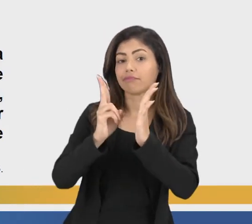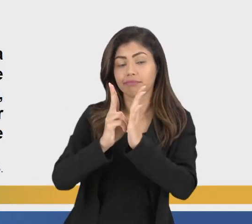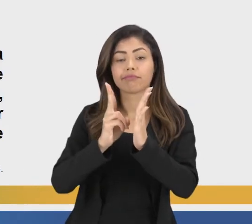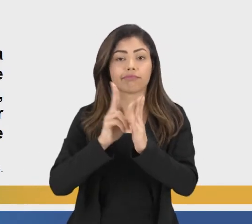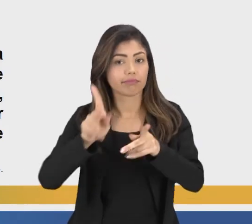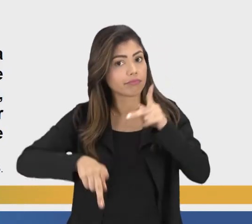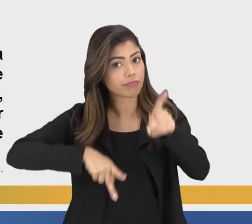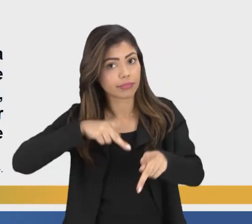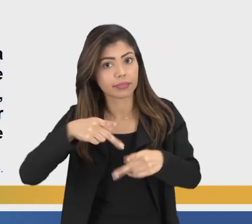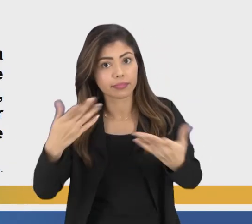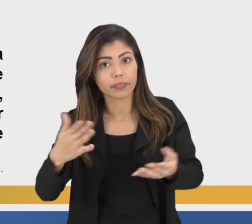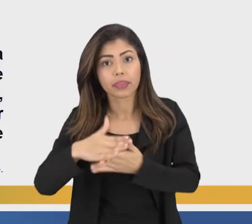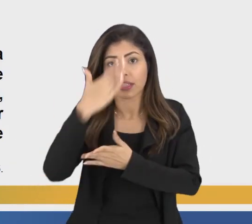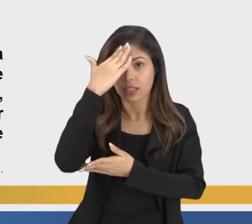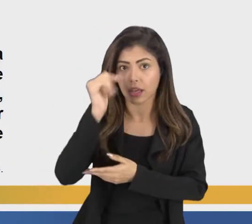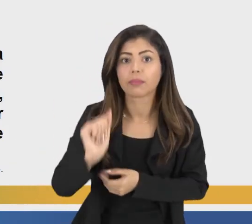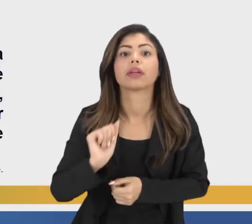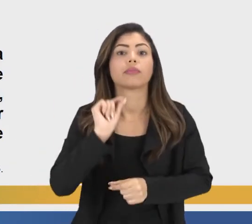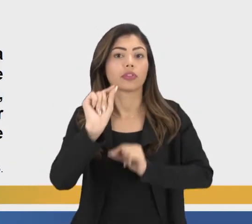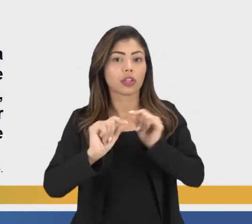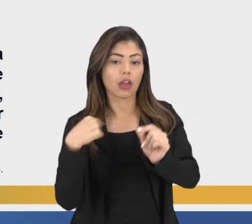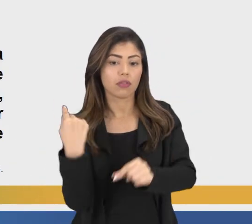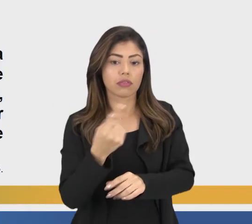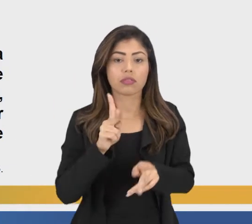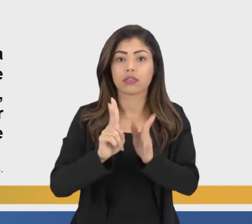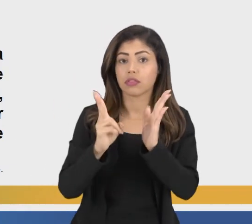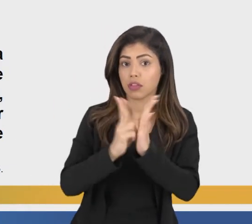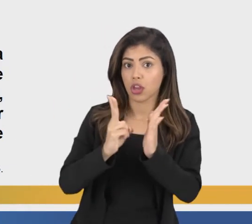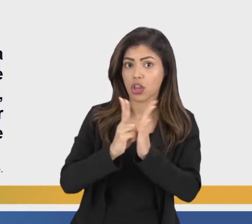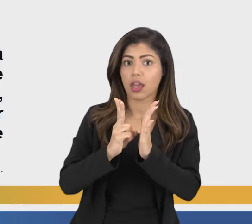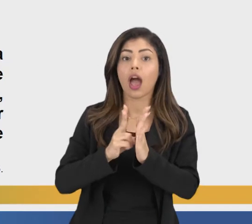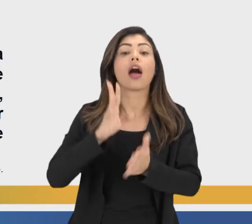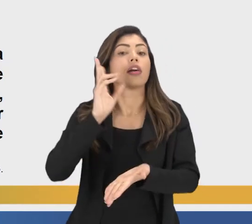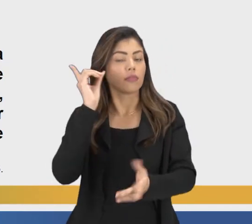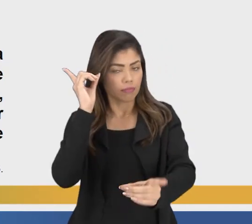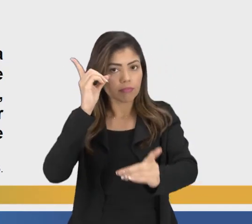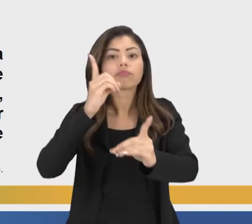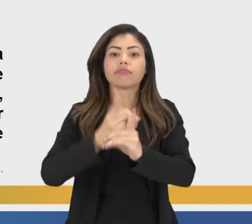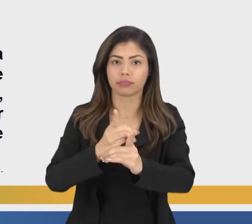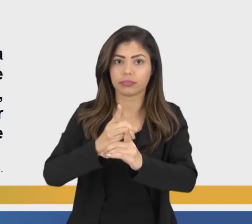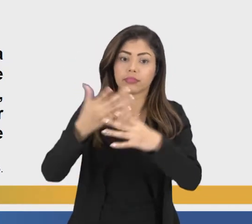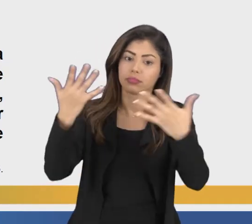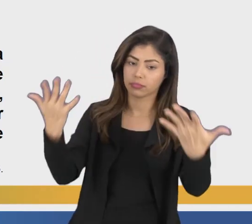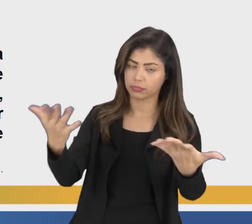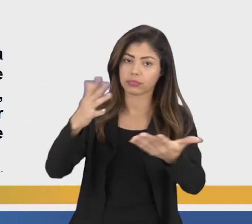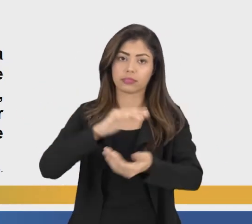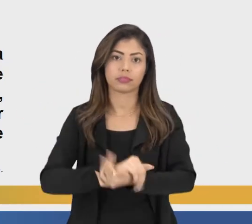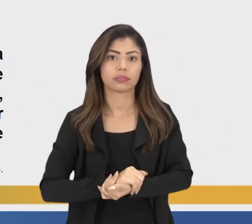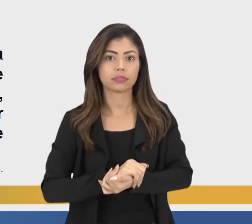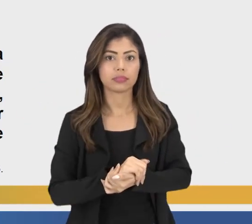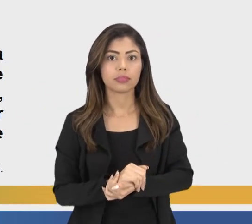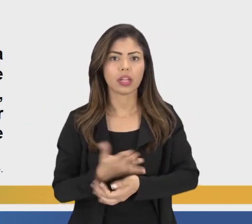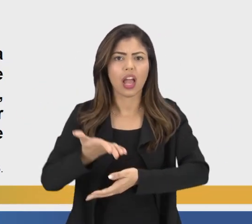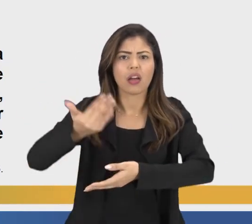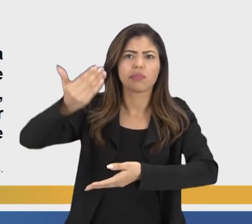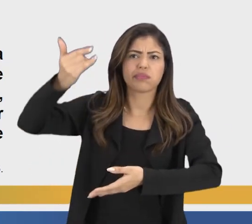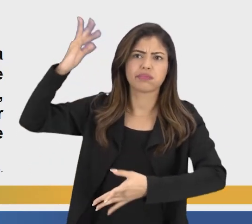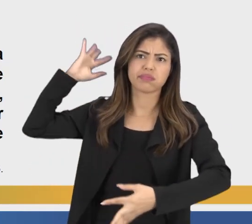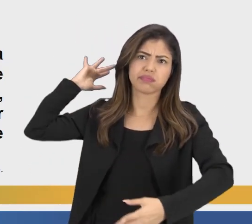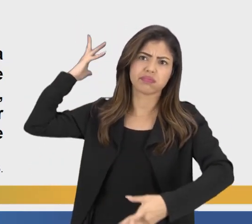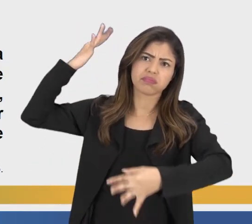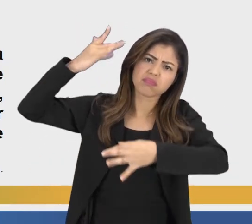indígena. Sabemos que os indígenas, eles foram identificados, vamos colocar dessa maneira, desde a época